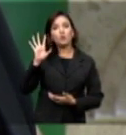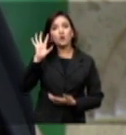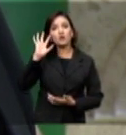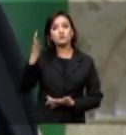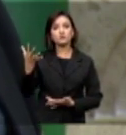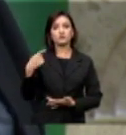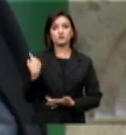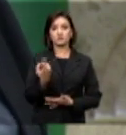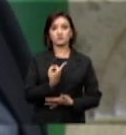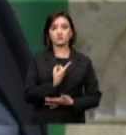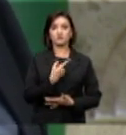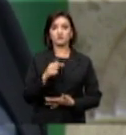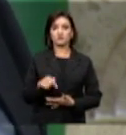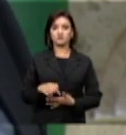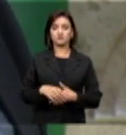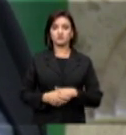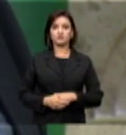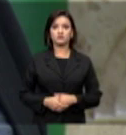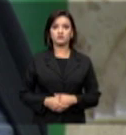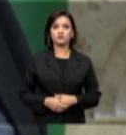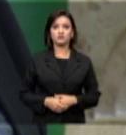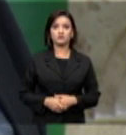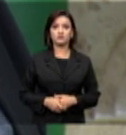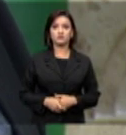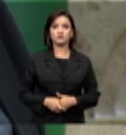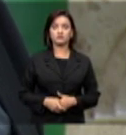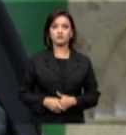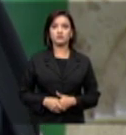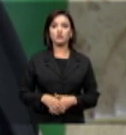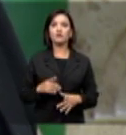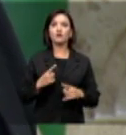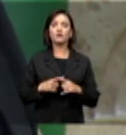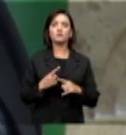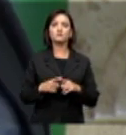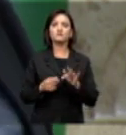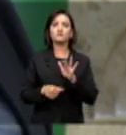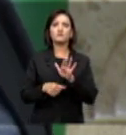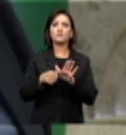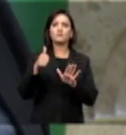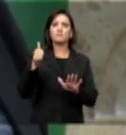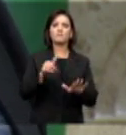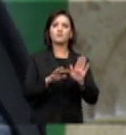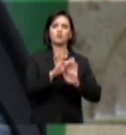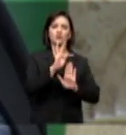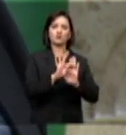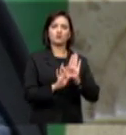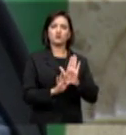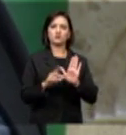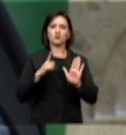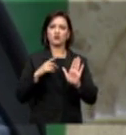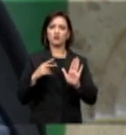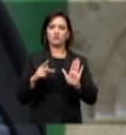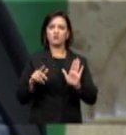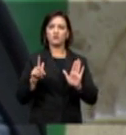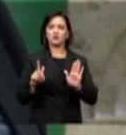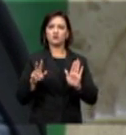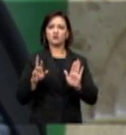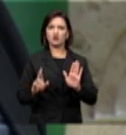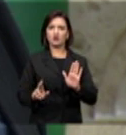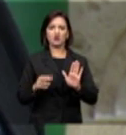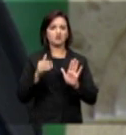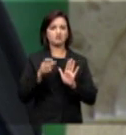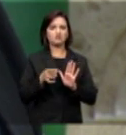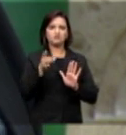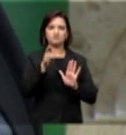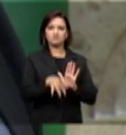previsto. Na medida em que o primeiro dispositivo impugnado pela Procuradoria-Geral da República,